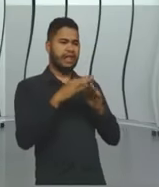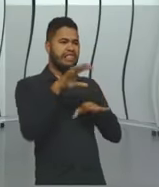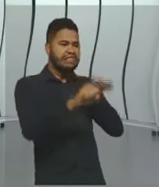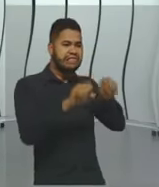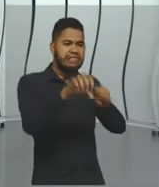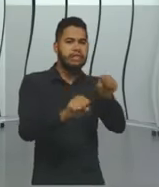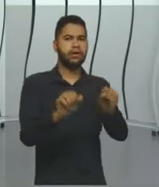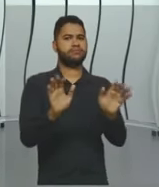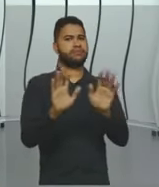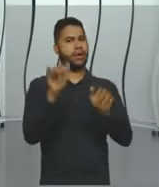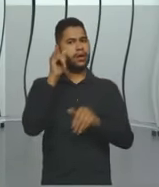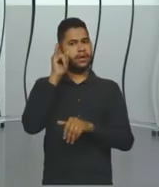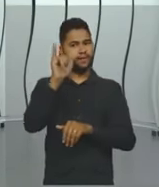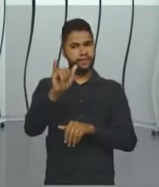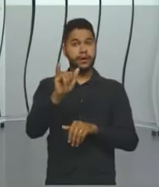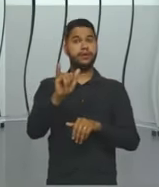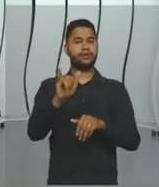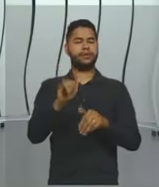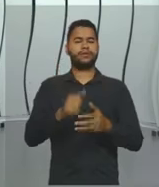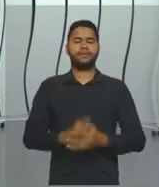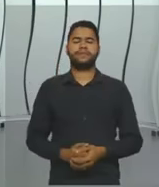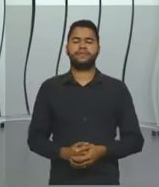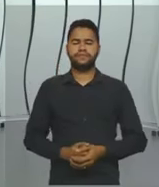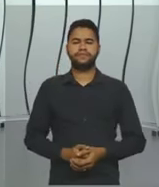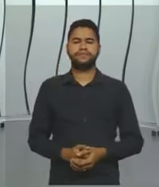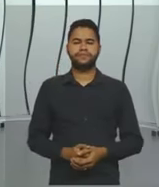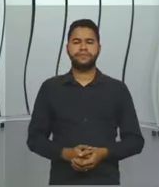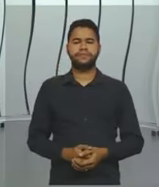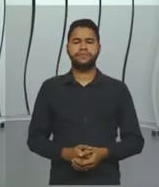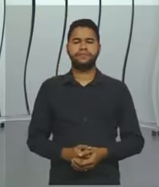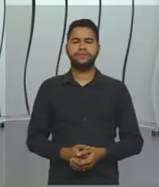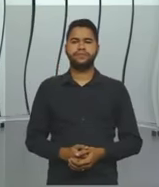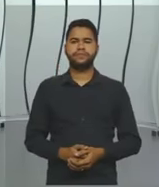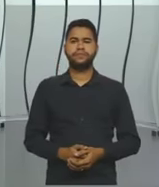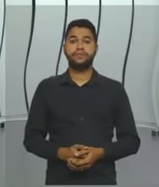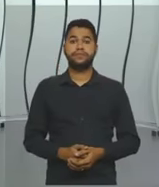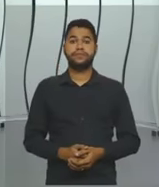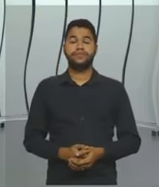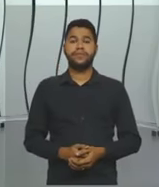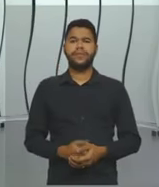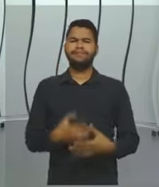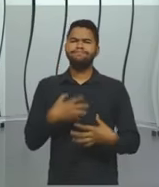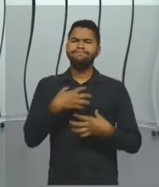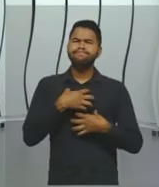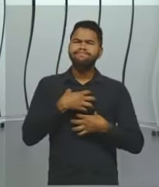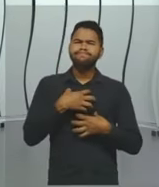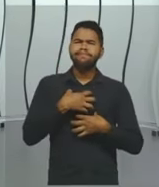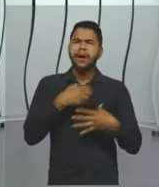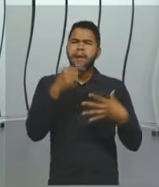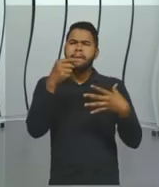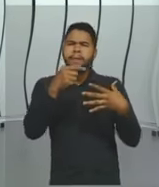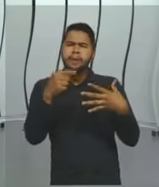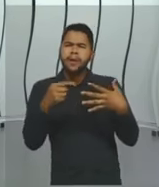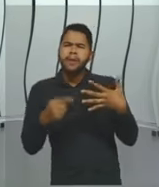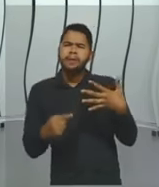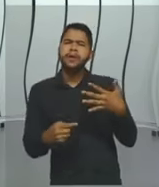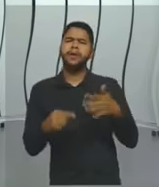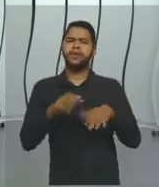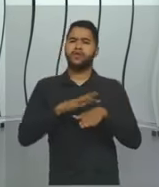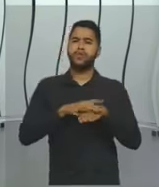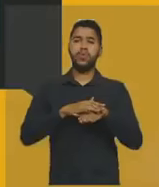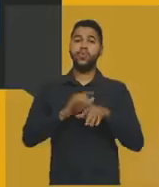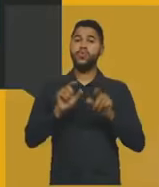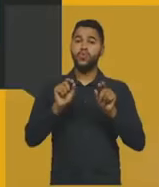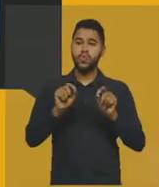tenha essa prevenção, ok? Os sintomas relativos a essa doença,